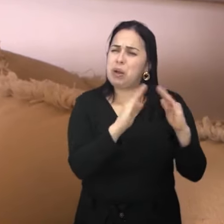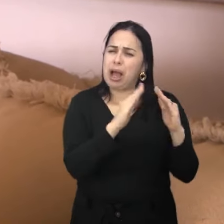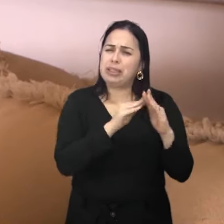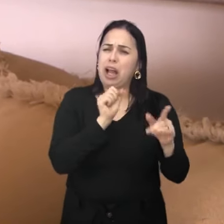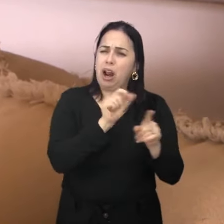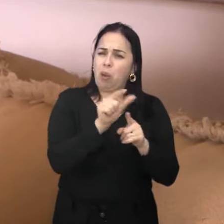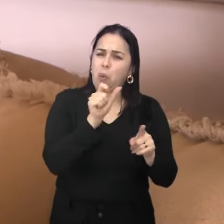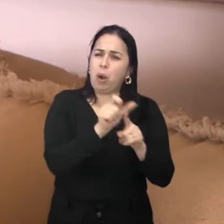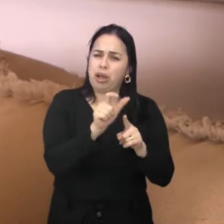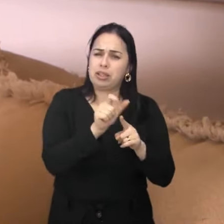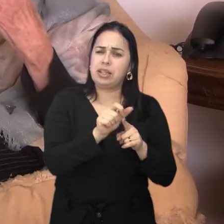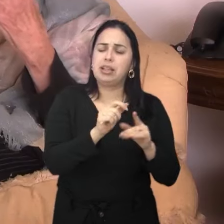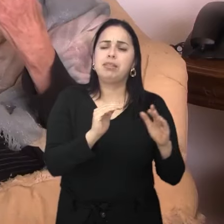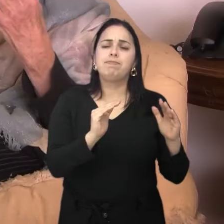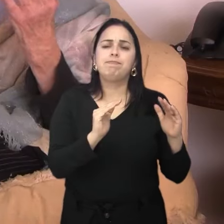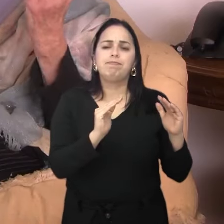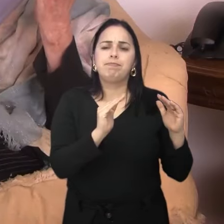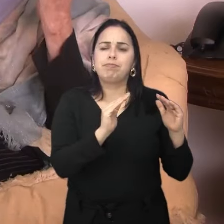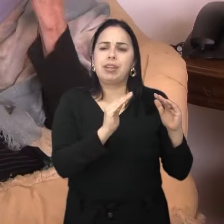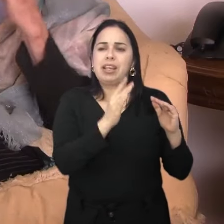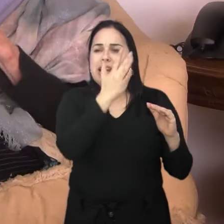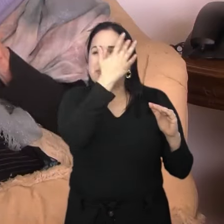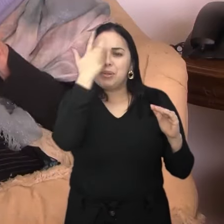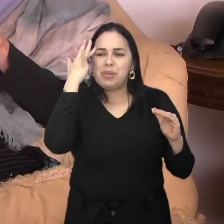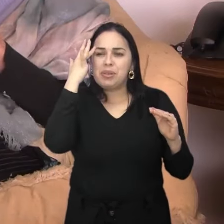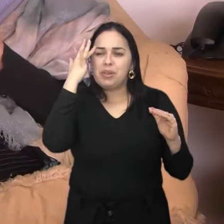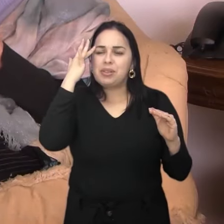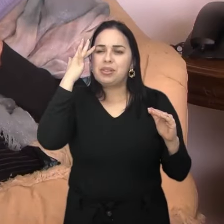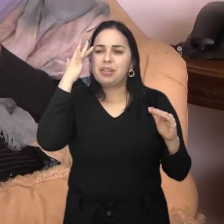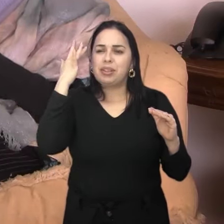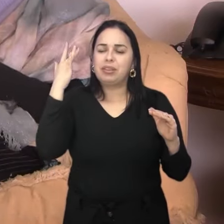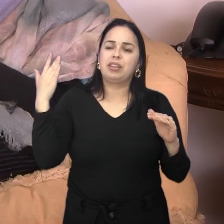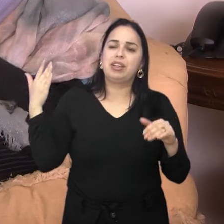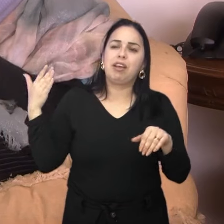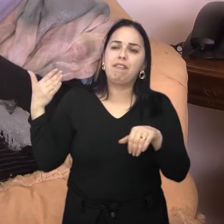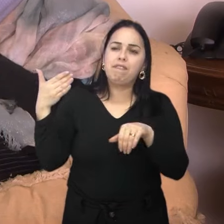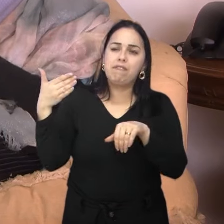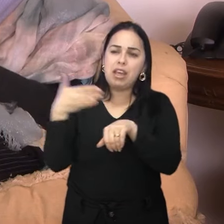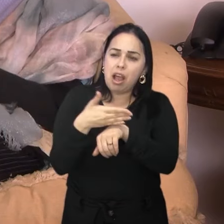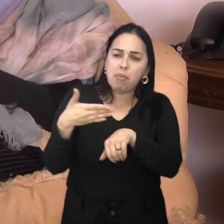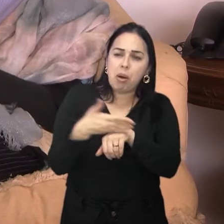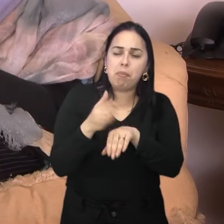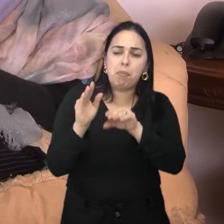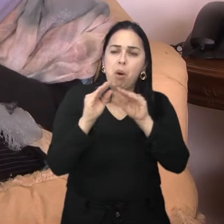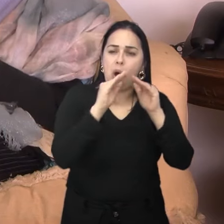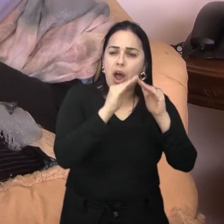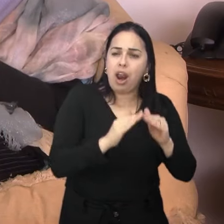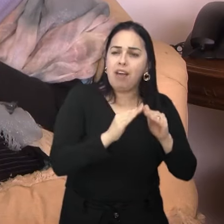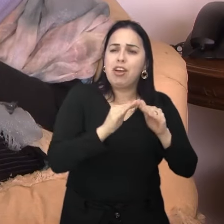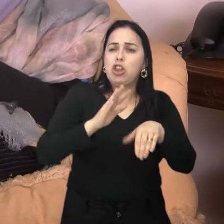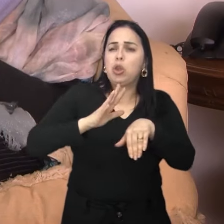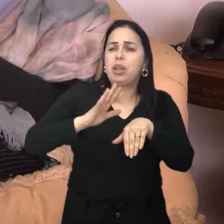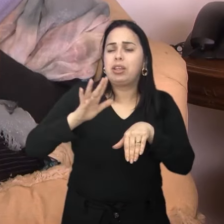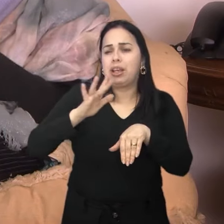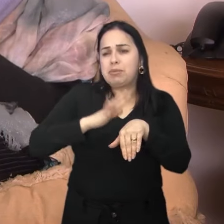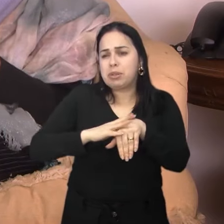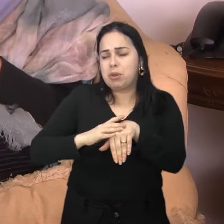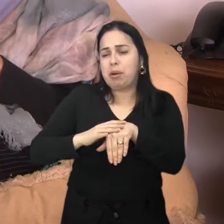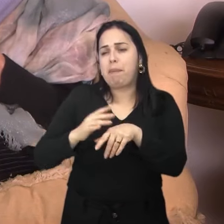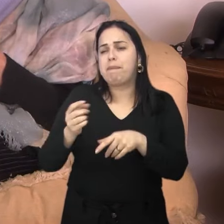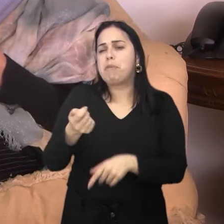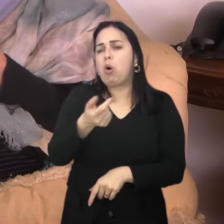muita casa, porque as casas vagas eram ocupadas por pensões de doentes, porque eram poucos